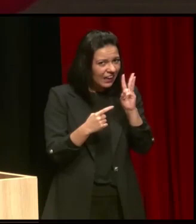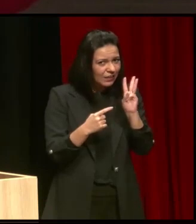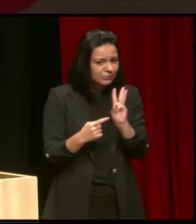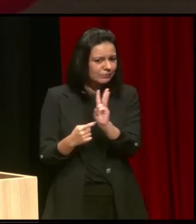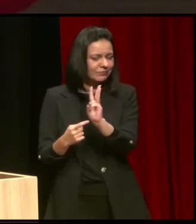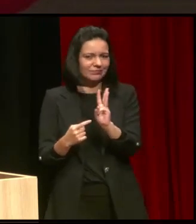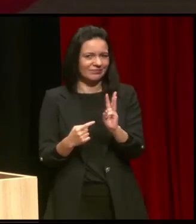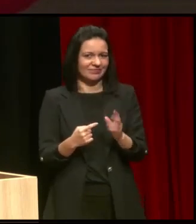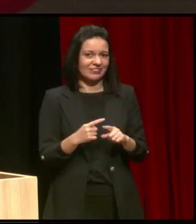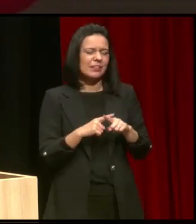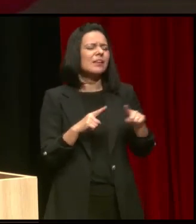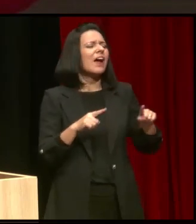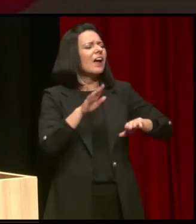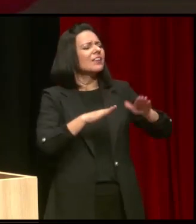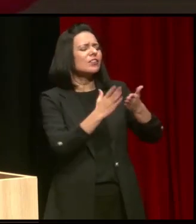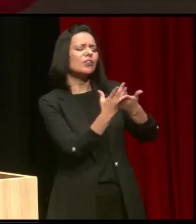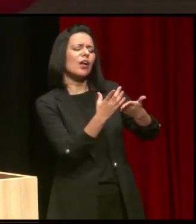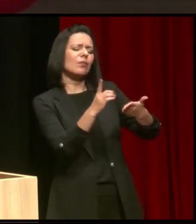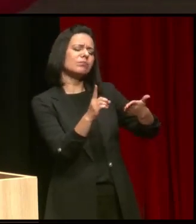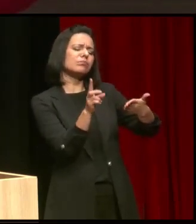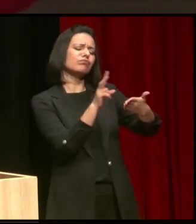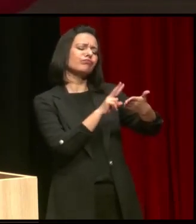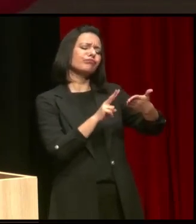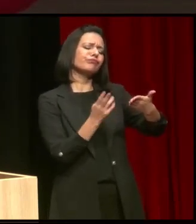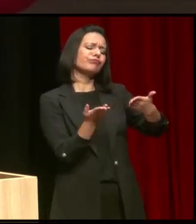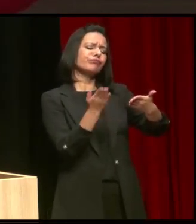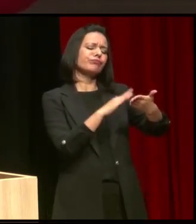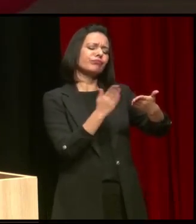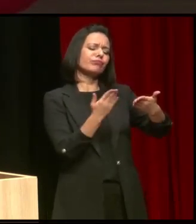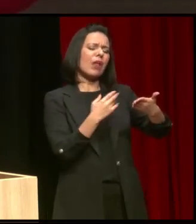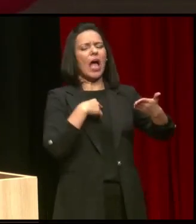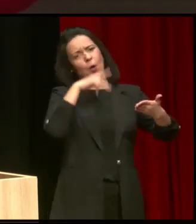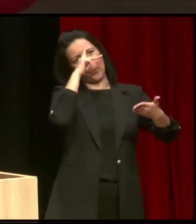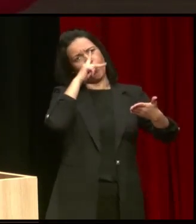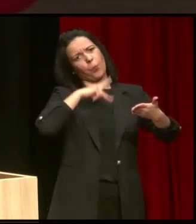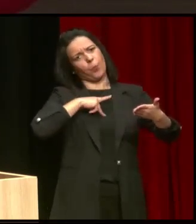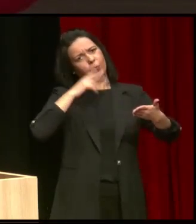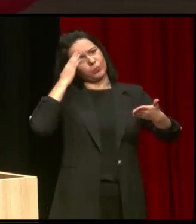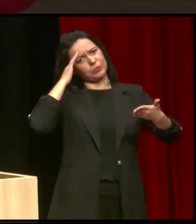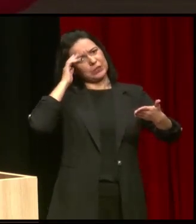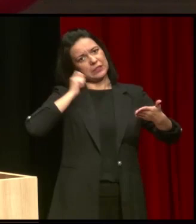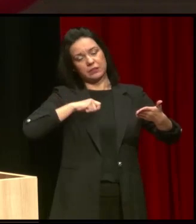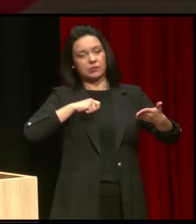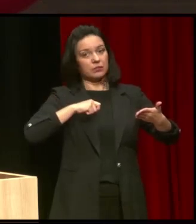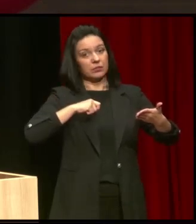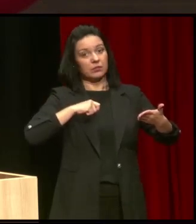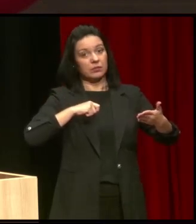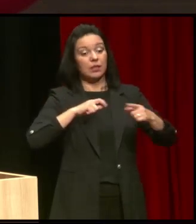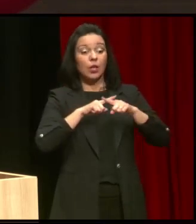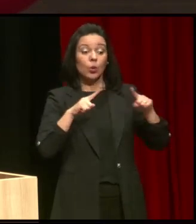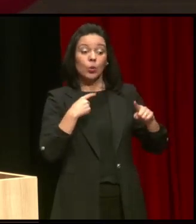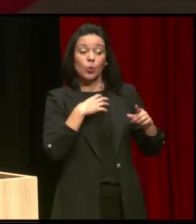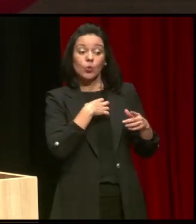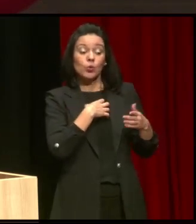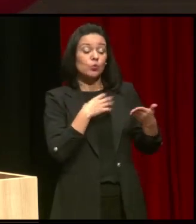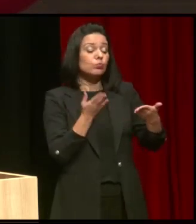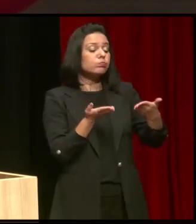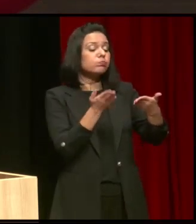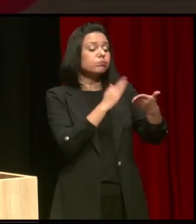lê a escritura já vindo com um monte de entendimento do texto. O melhor segredo para ler o texto é cala a boca e